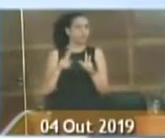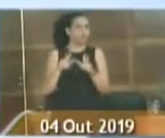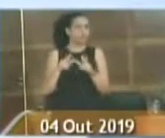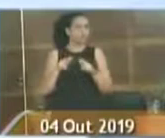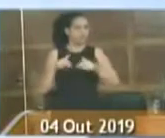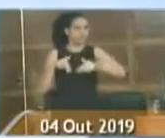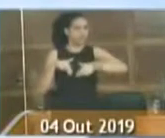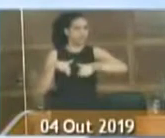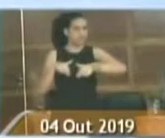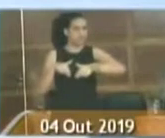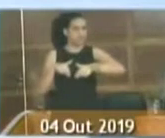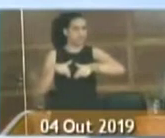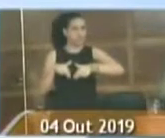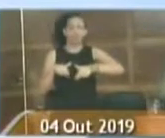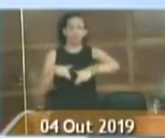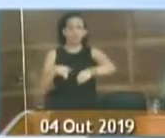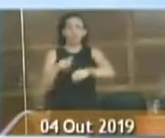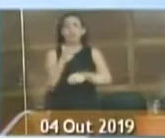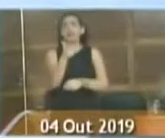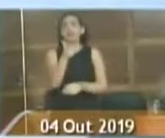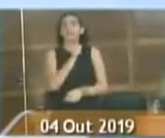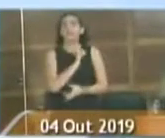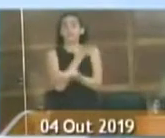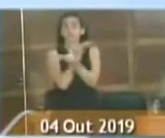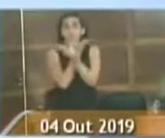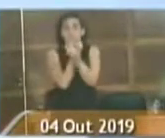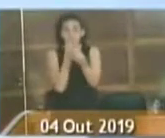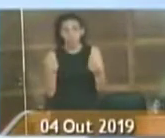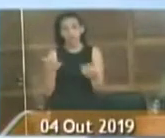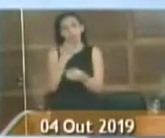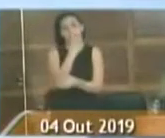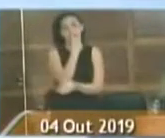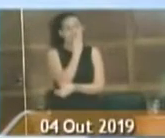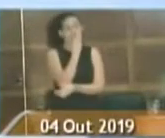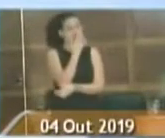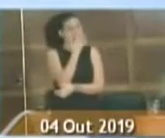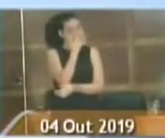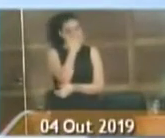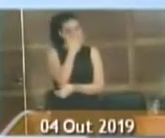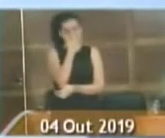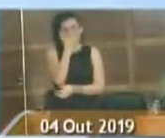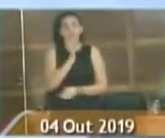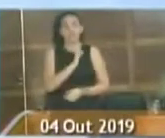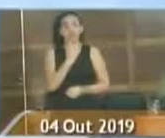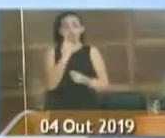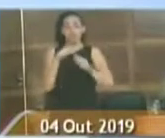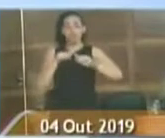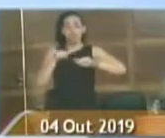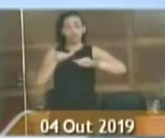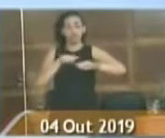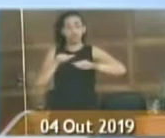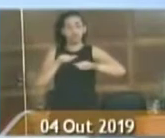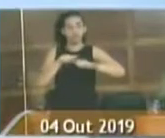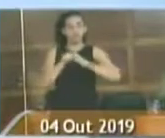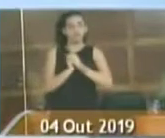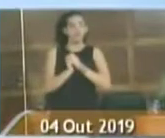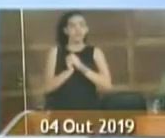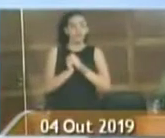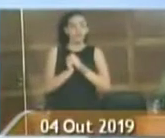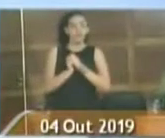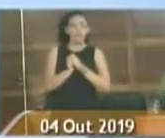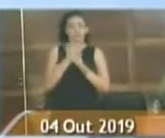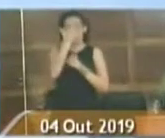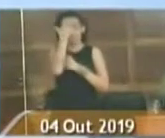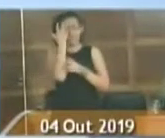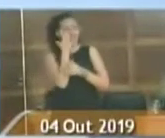Eu trabalho na Polícia Federal e nós temos uma missão permanente lá na fronteira, e isso é relato de colegas que vêm de lá